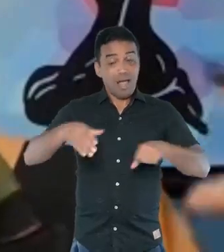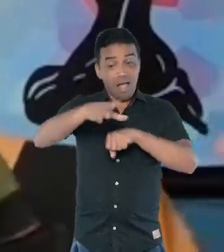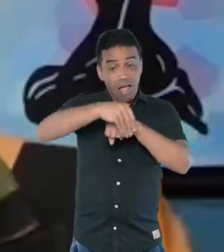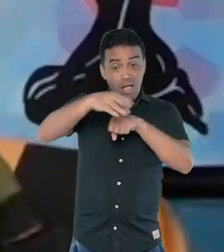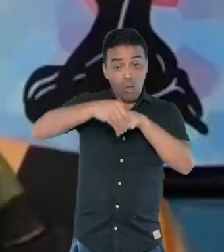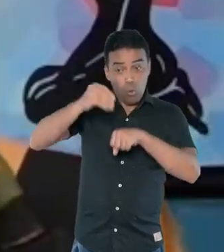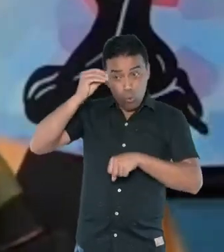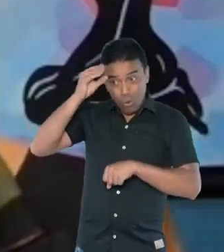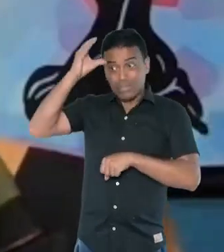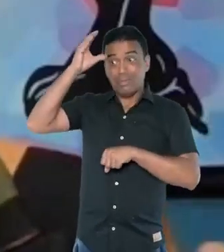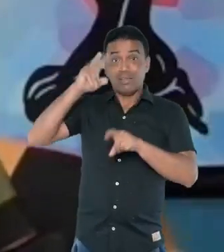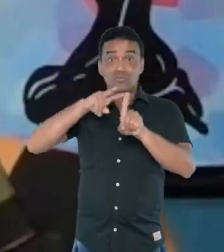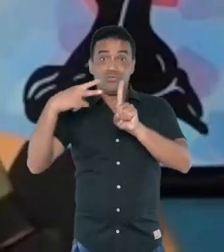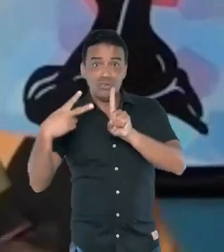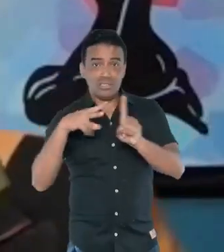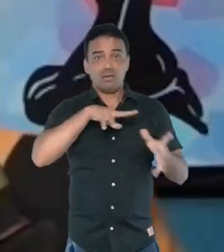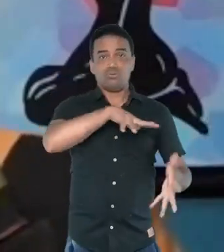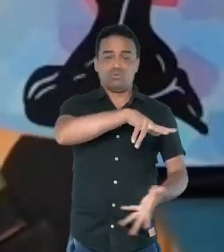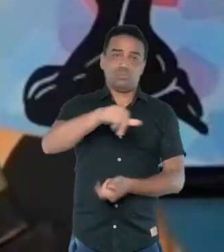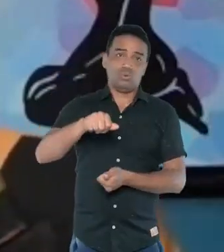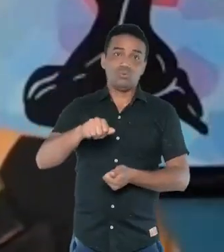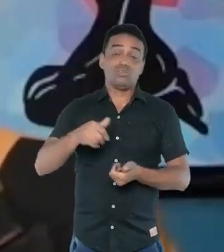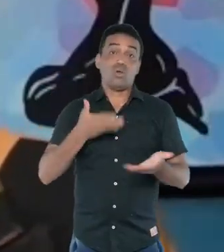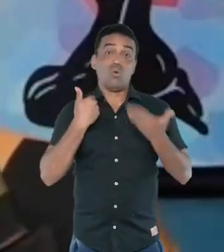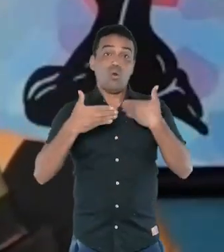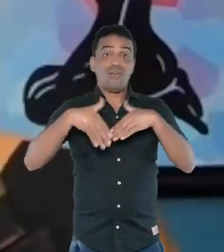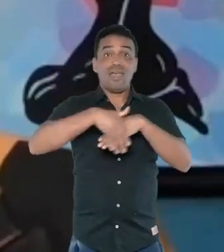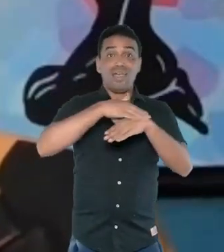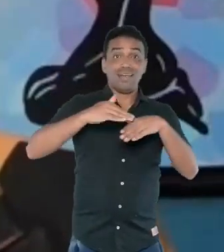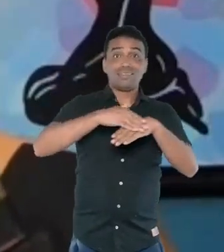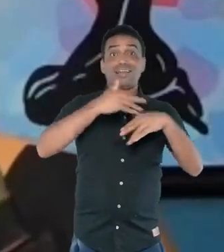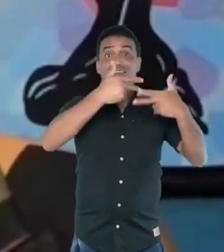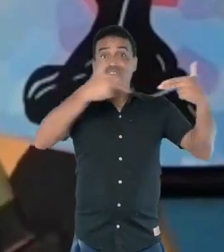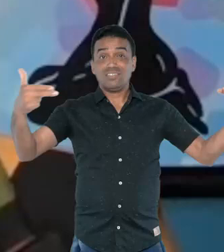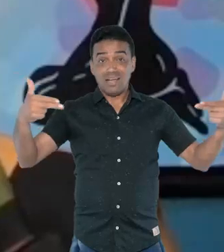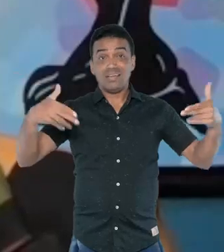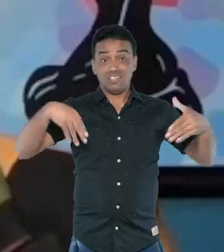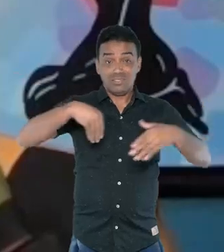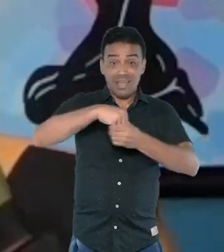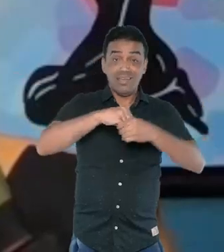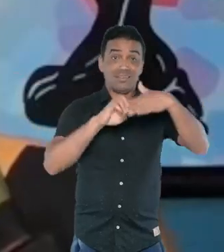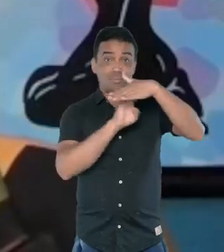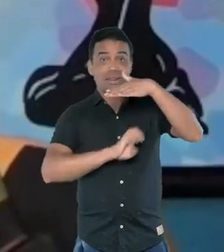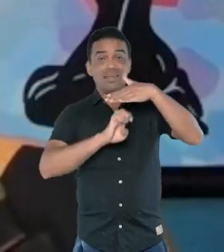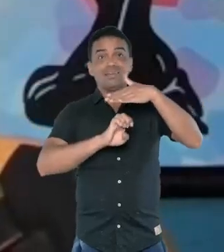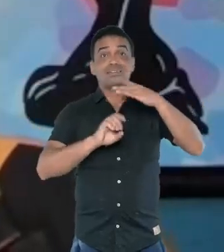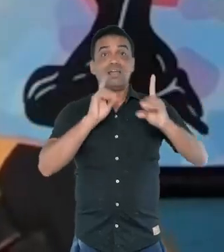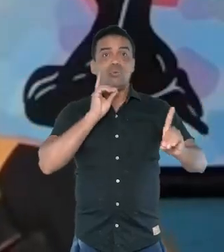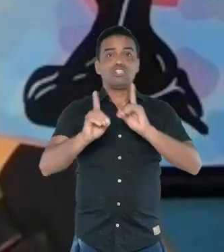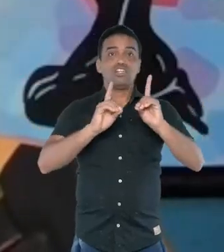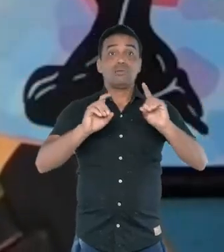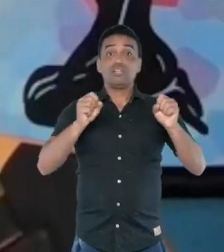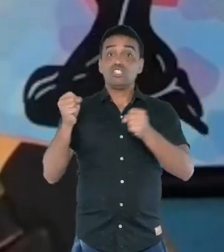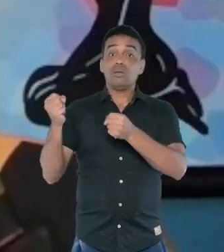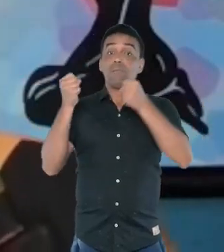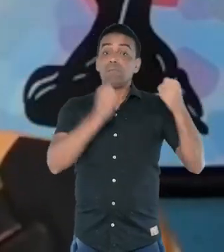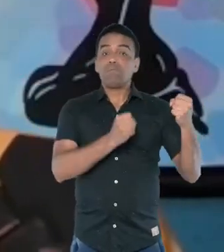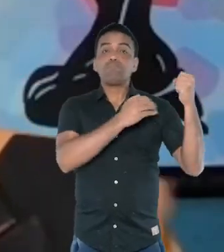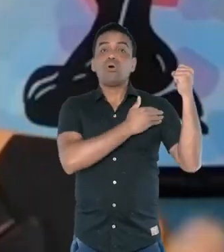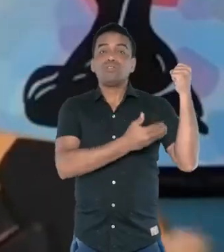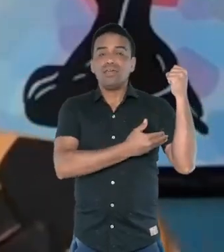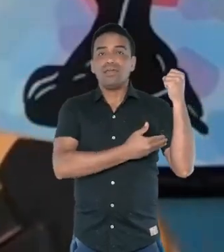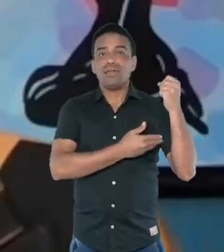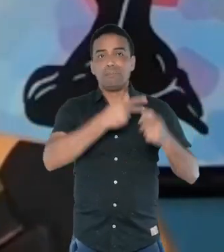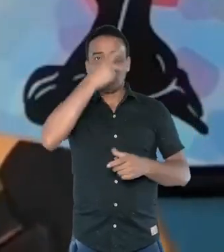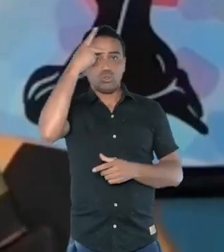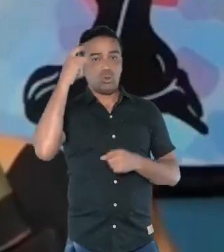nossos conhecimentos, a nossa visão de mundo. A conversa sobre diversidade e as organizações é uma conversa sobre dinâmica de poder.